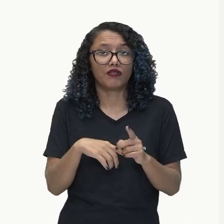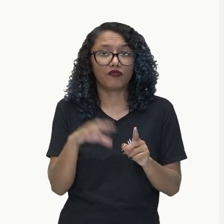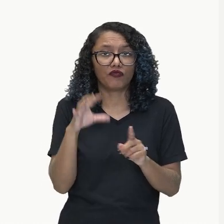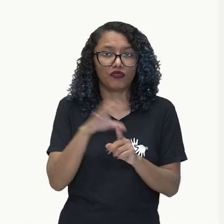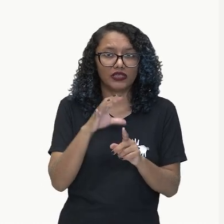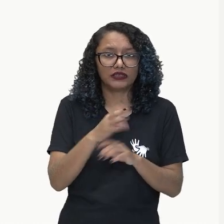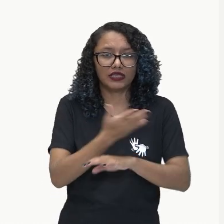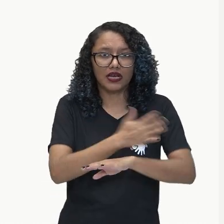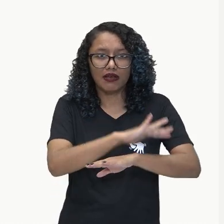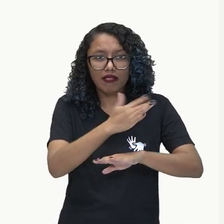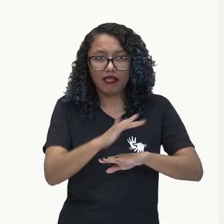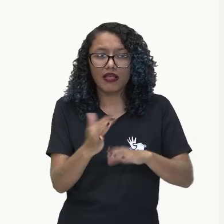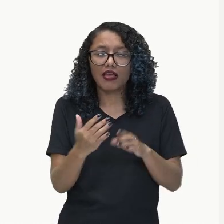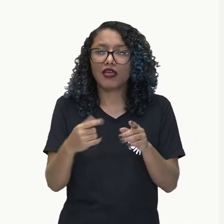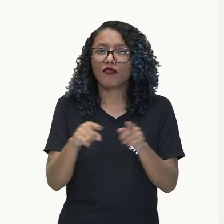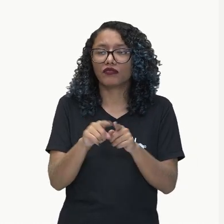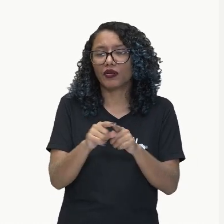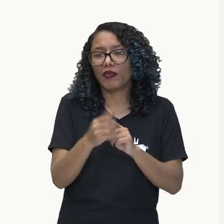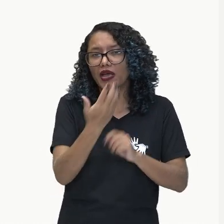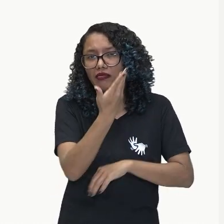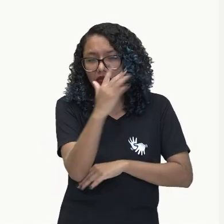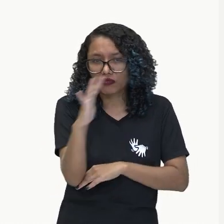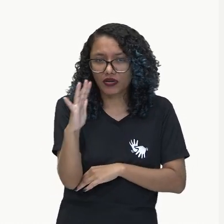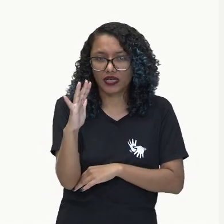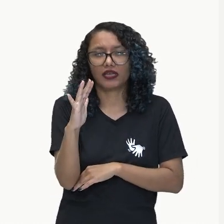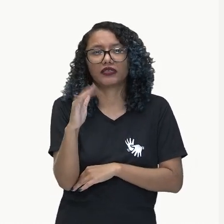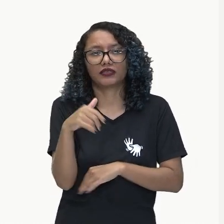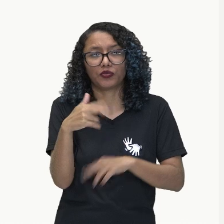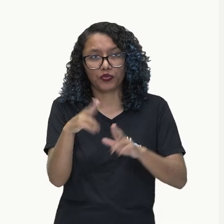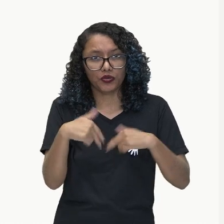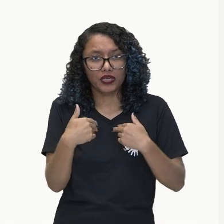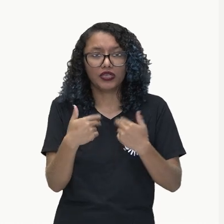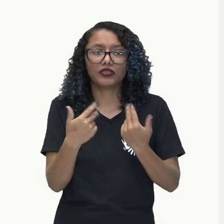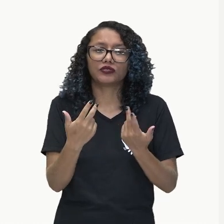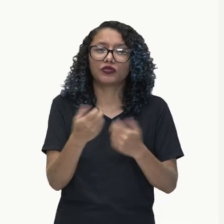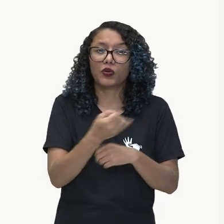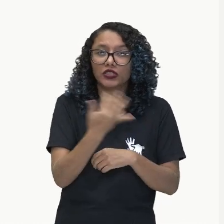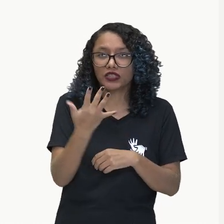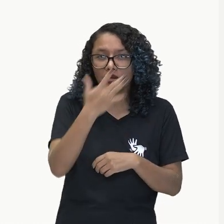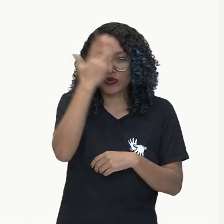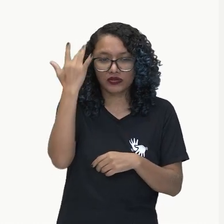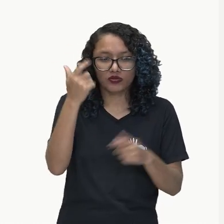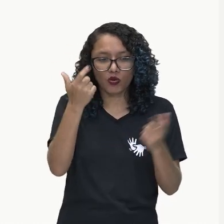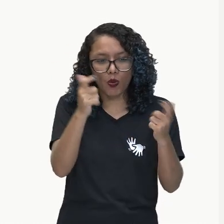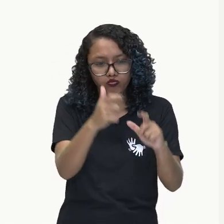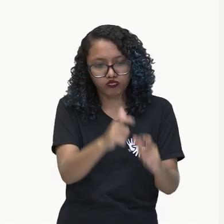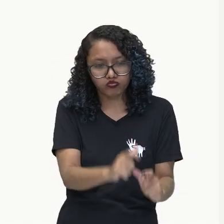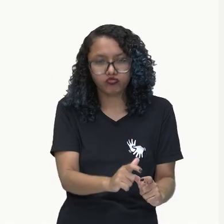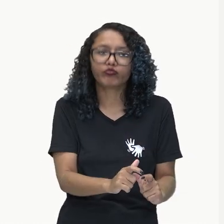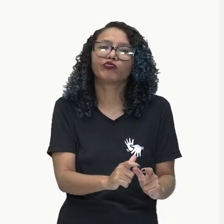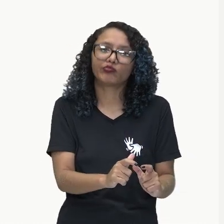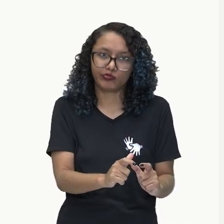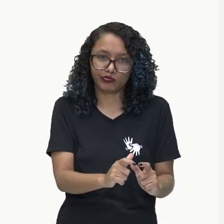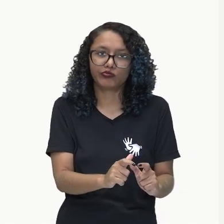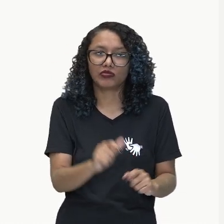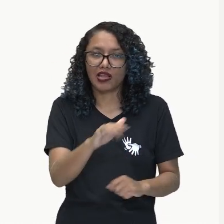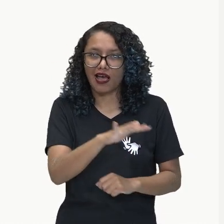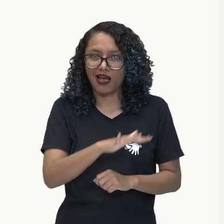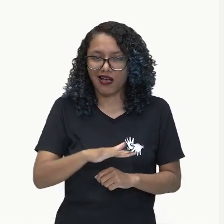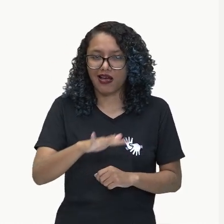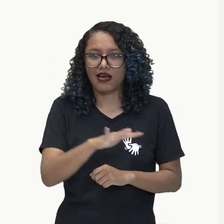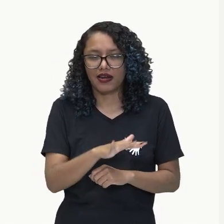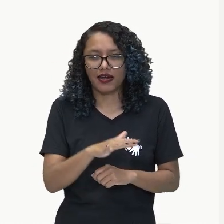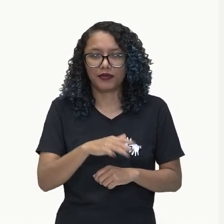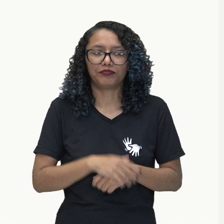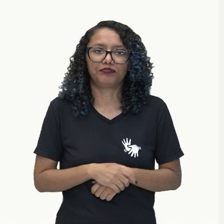quantidade de pessoas, ela seja menor, tá? Aí a gente vai estudar que a Europa, né,